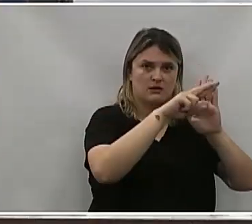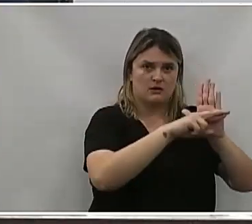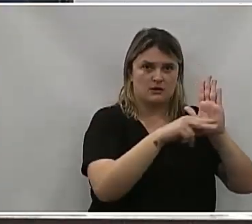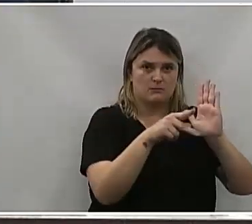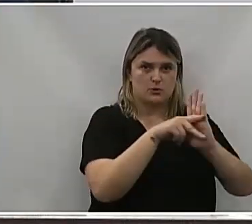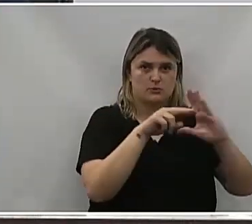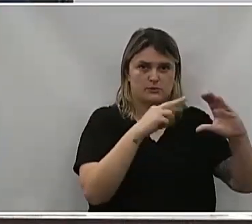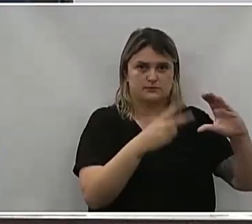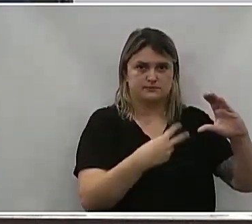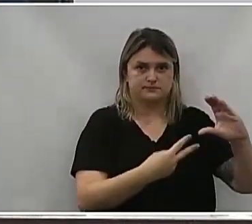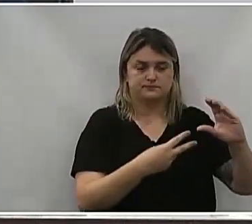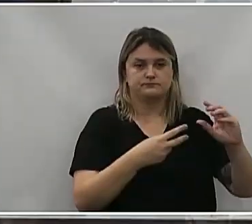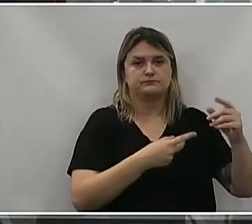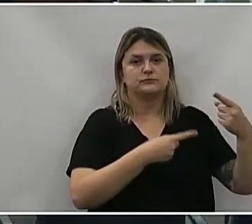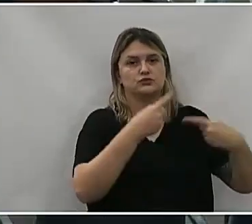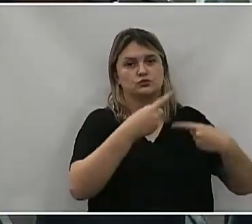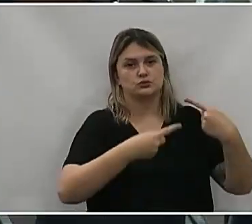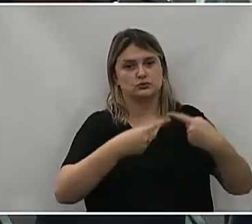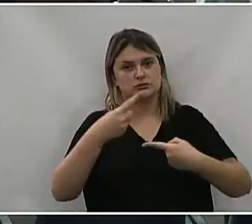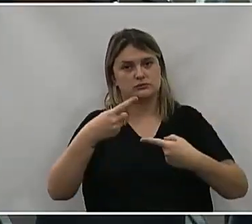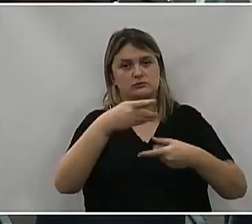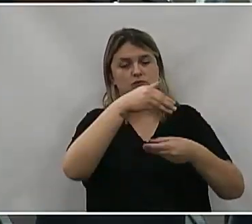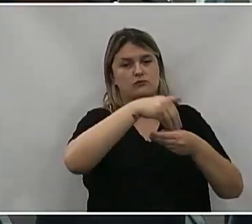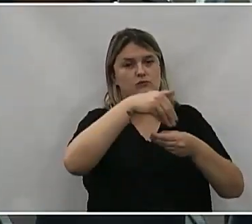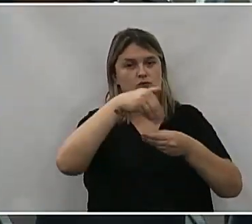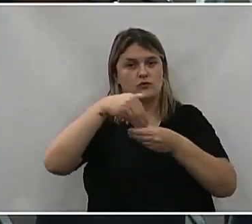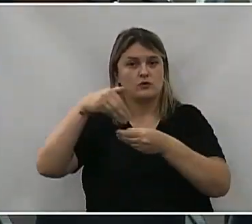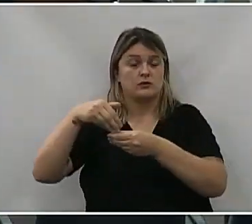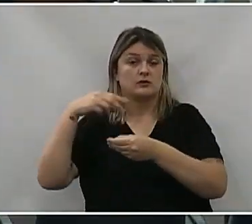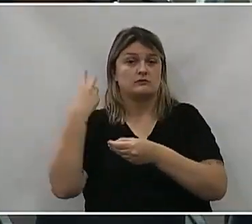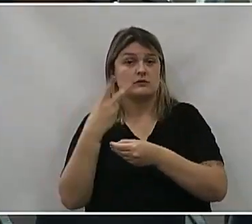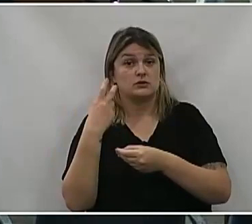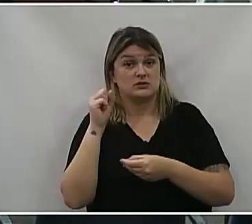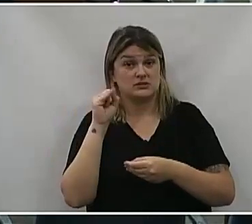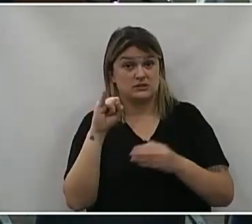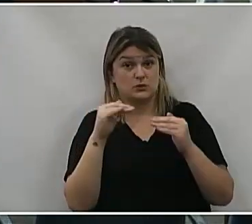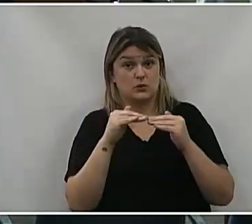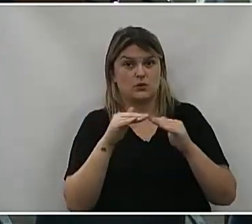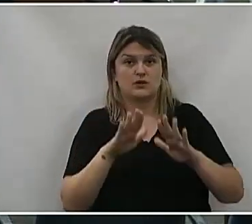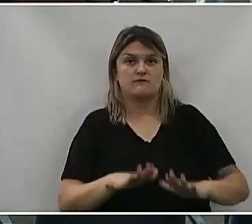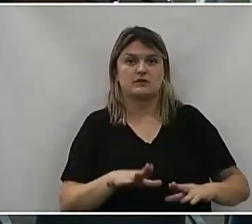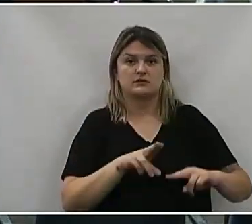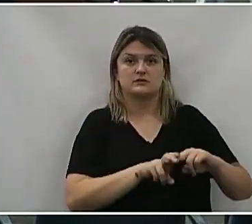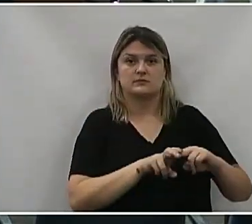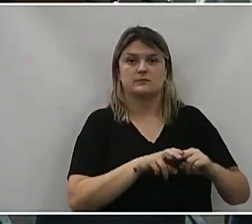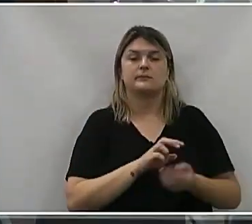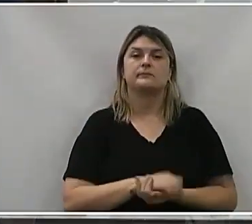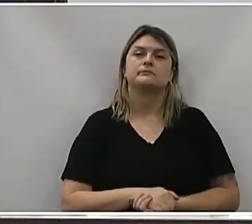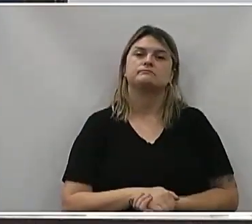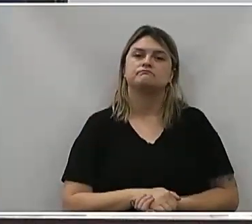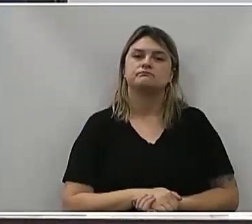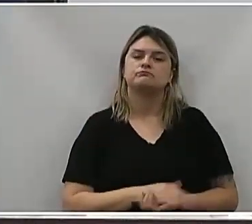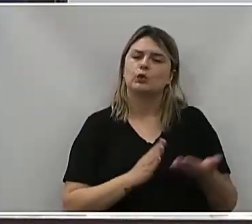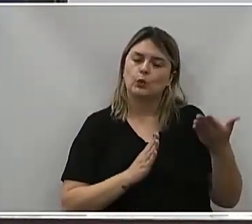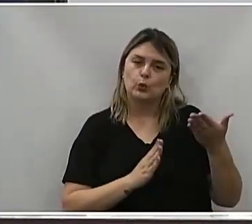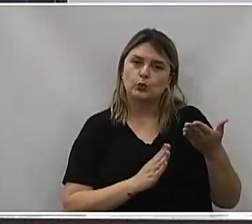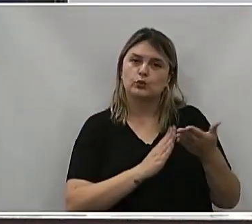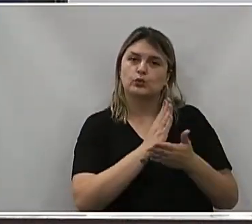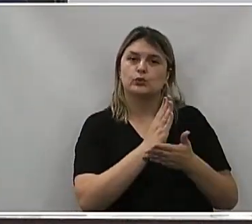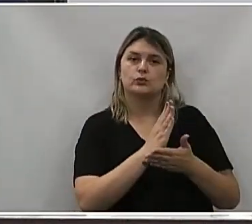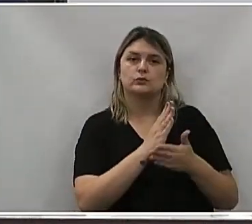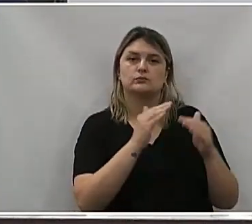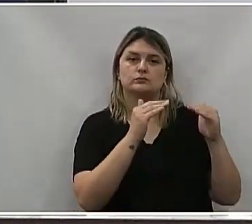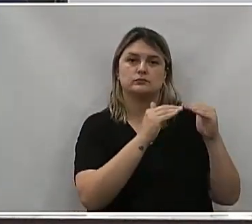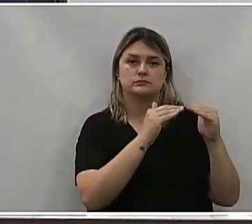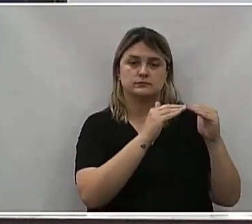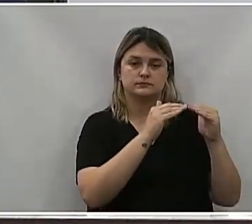parecer. Em discussão, em votação, senhores vereadores que aprovam, permaneçam como estão. Está aprovado